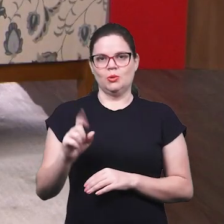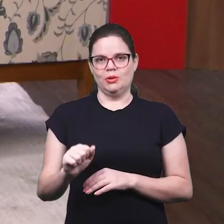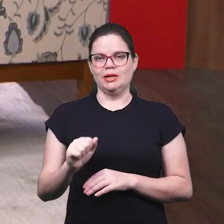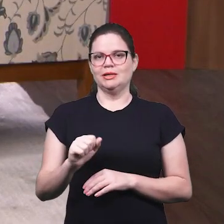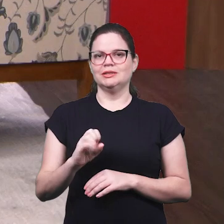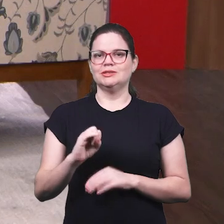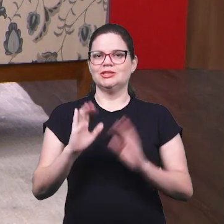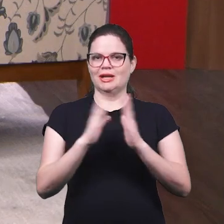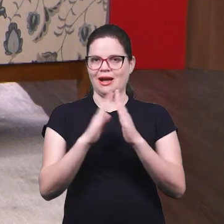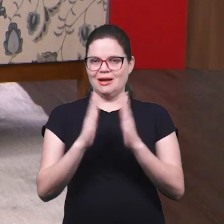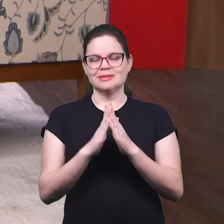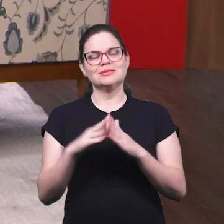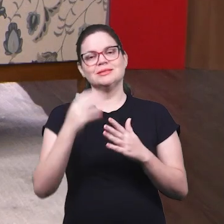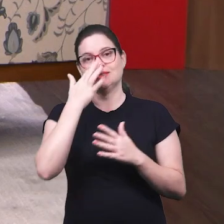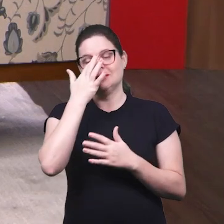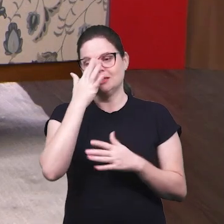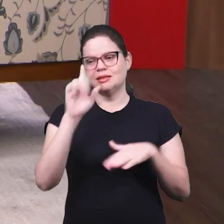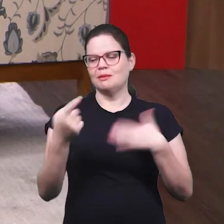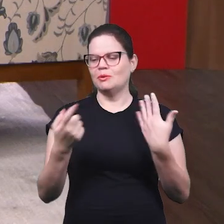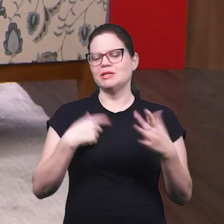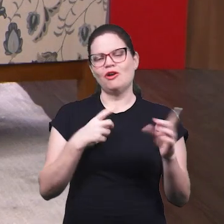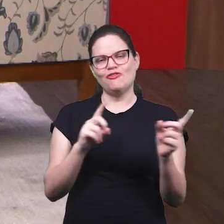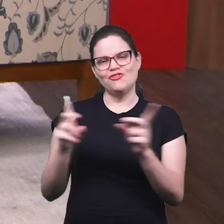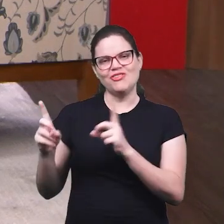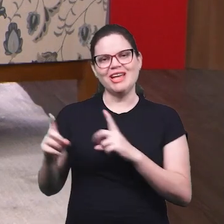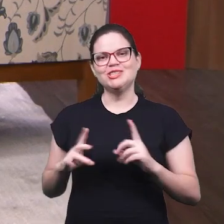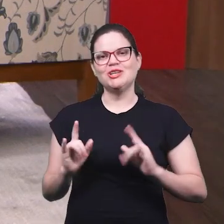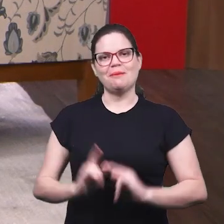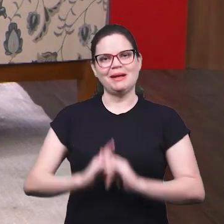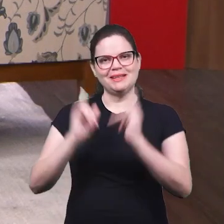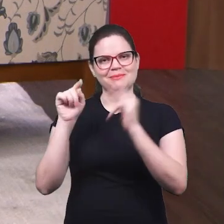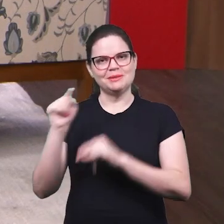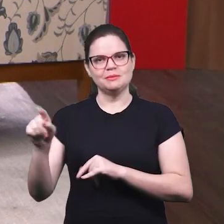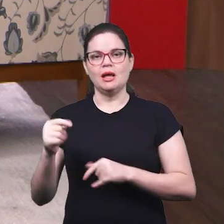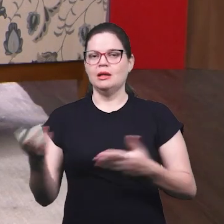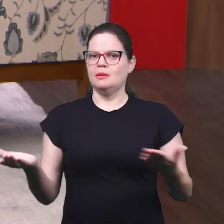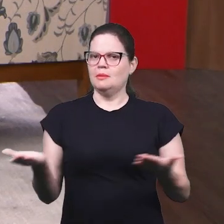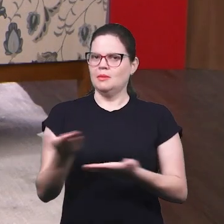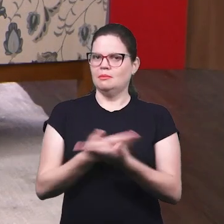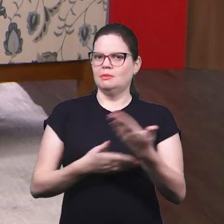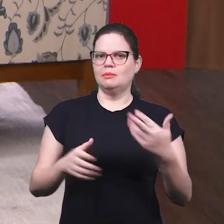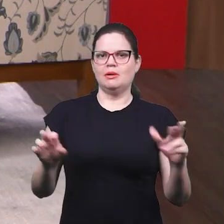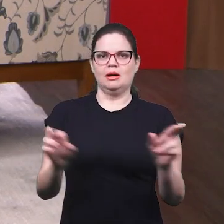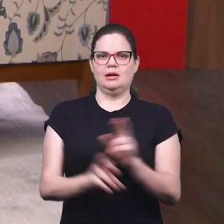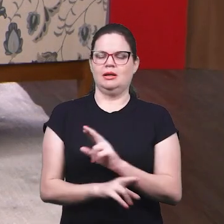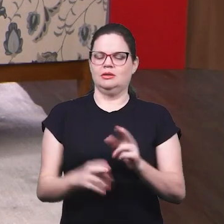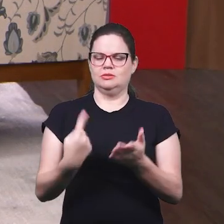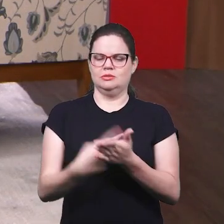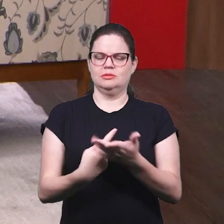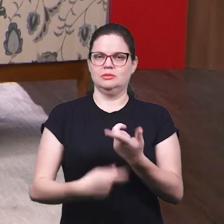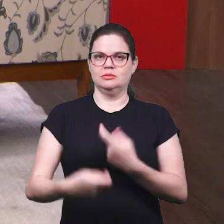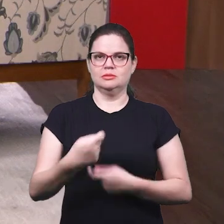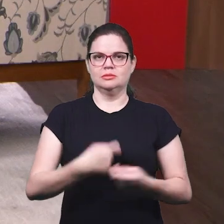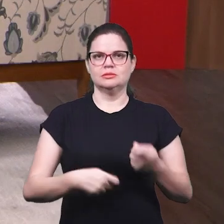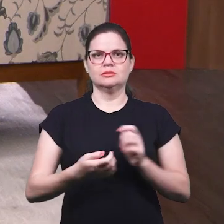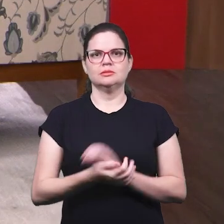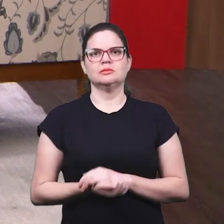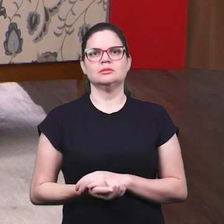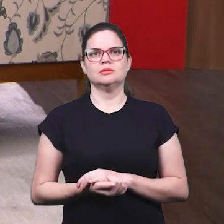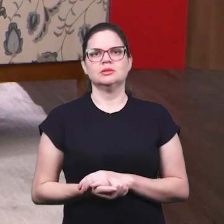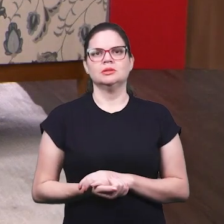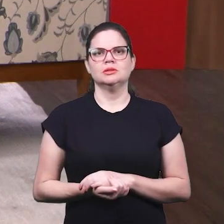ele. Depois da sequência. Então o relacionamento foi gerando negócios. Gerando negócio, claro. Não,